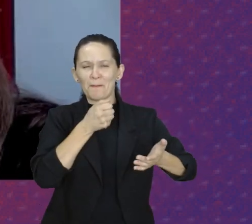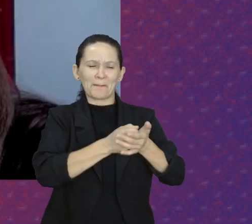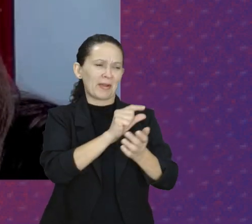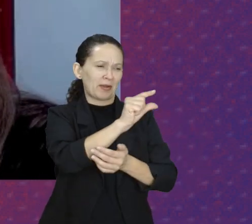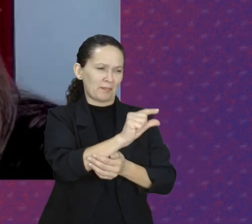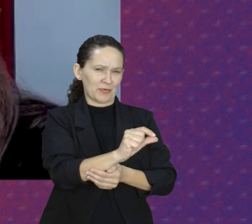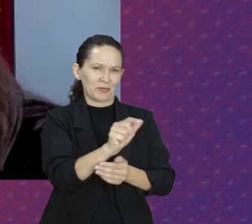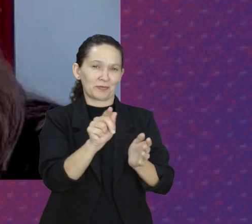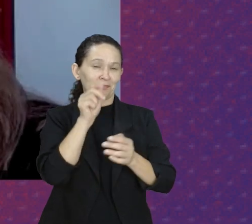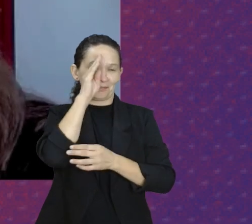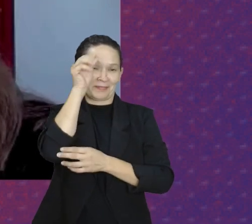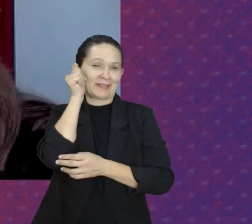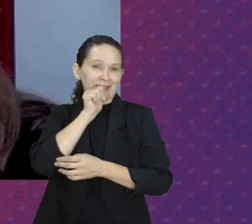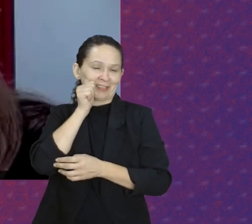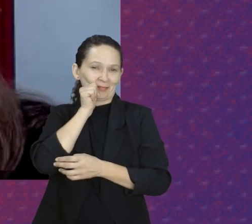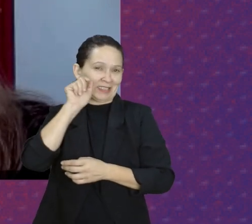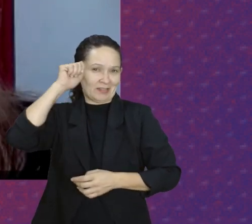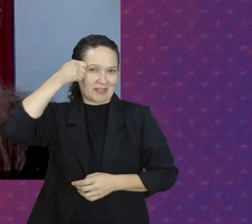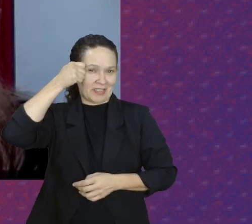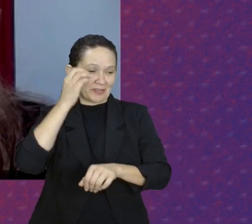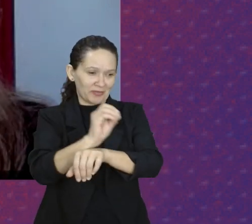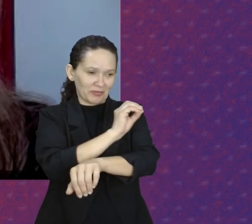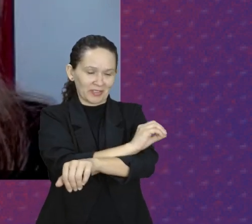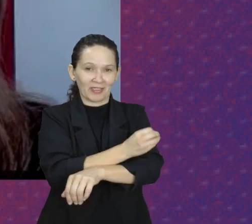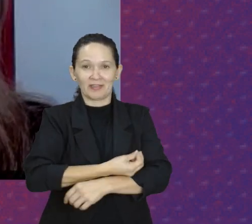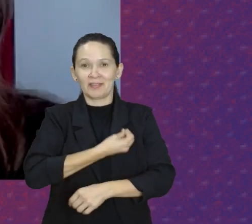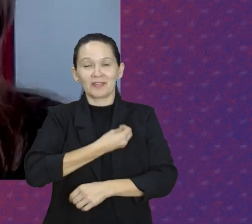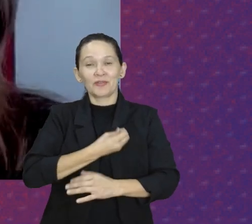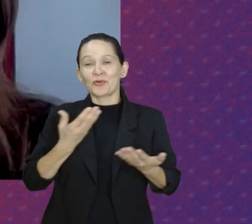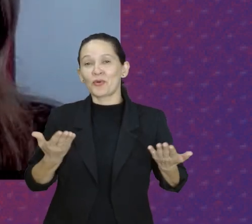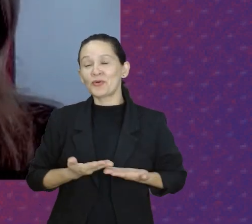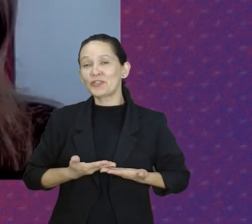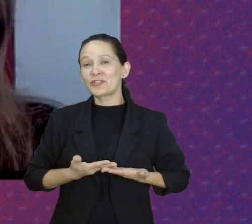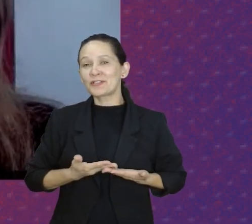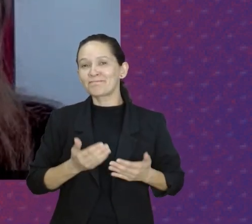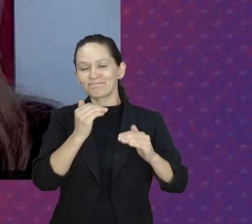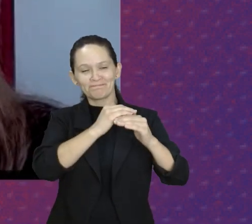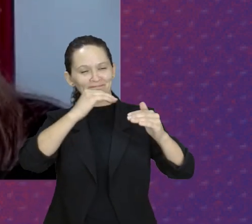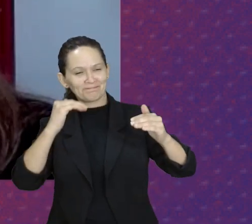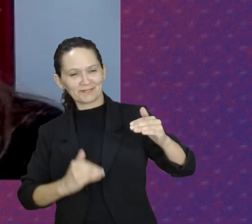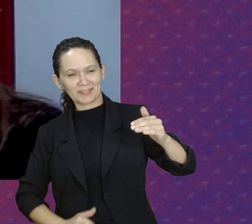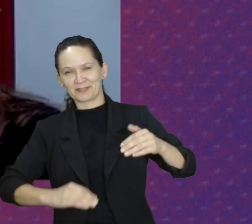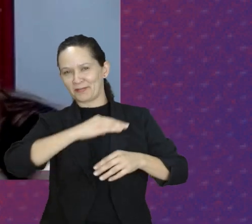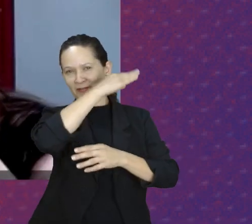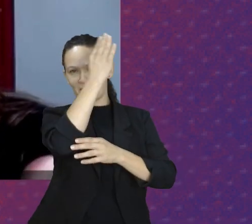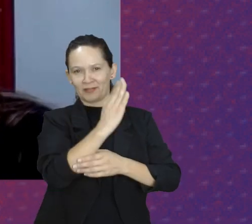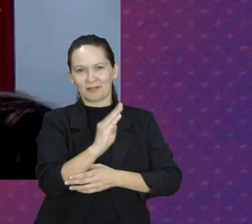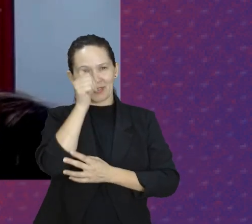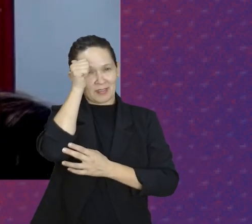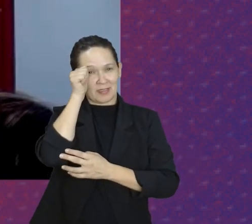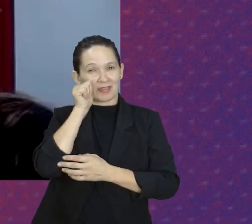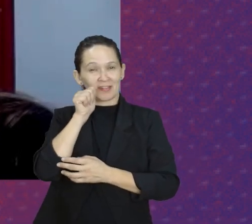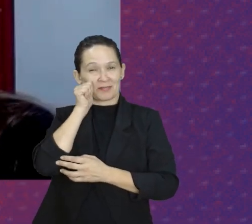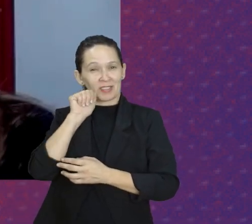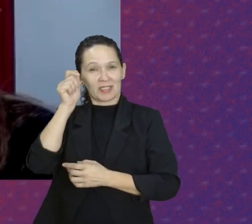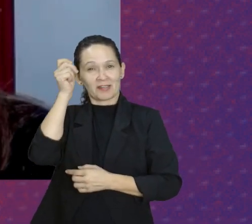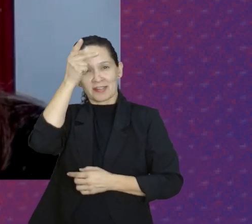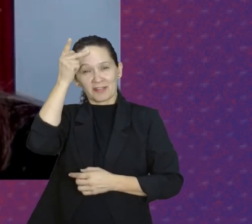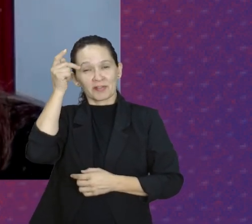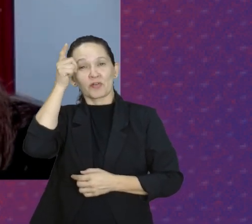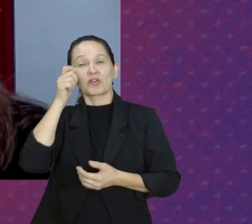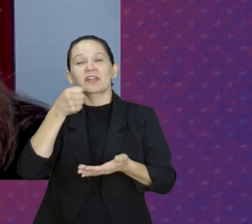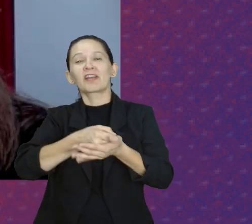das mulheres, especialmente das mulheres negras, e a gente vive uma situação extremamente desigual no Brasil, em que as pessoas que têm dinheiro para pagar